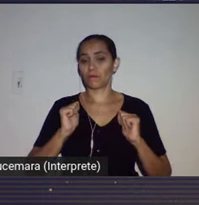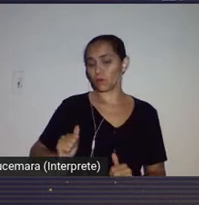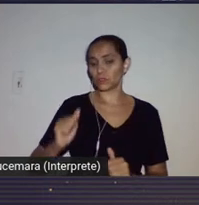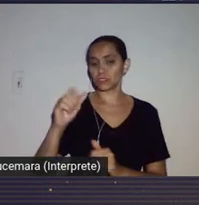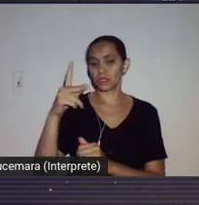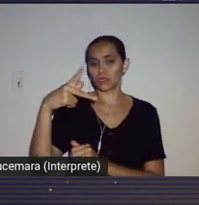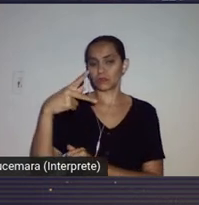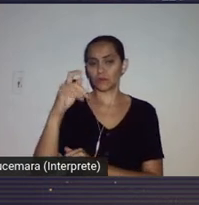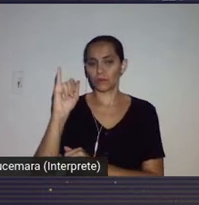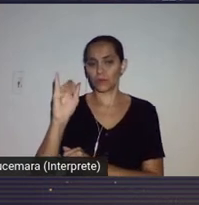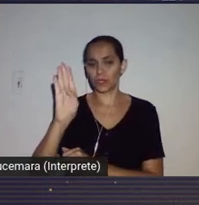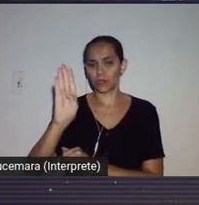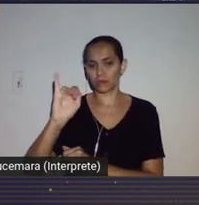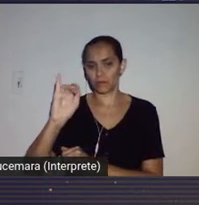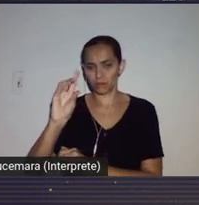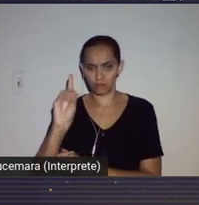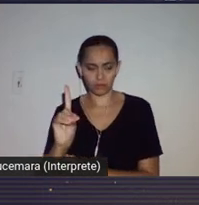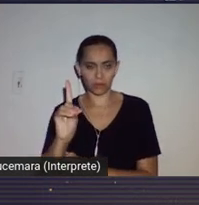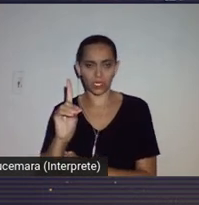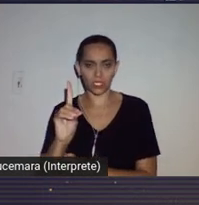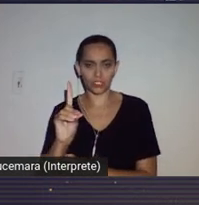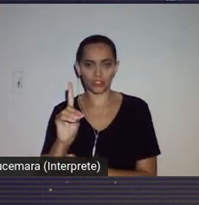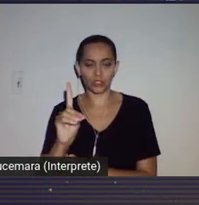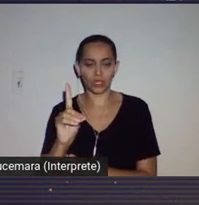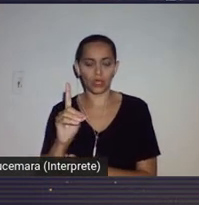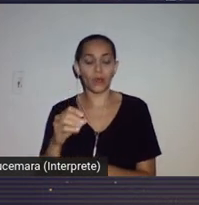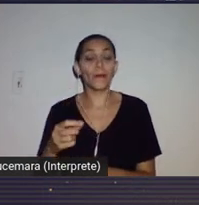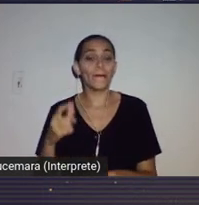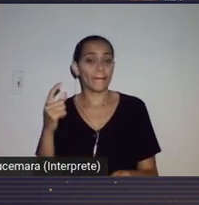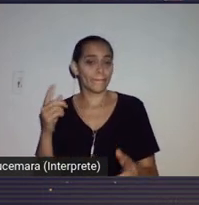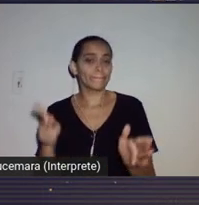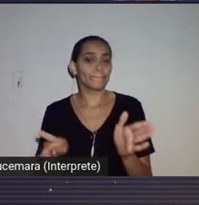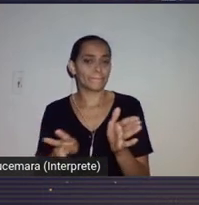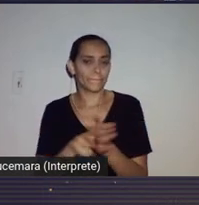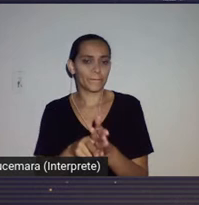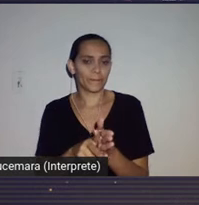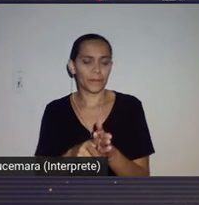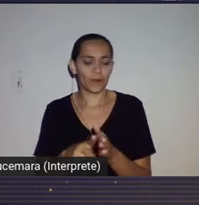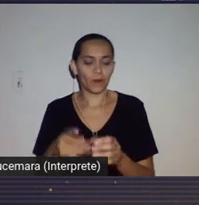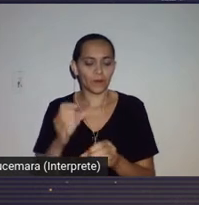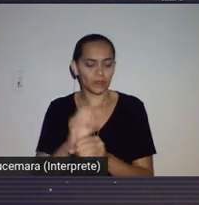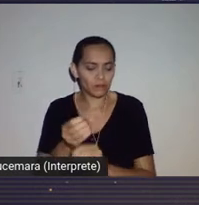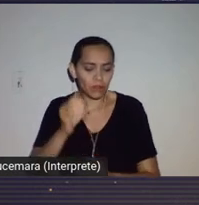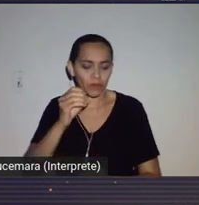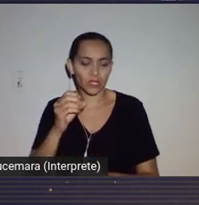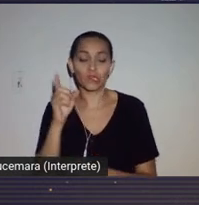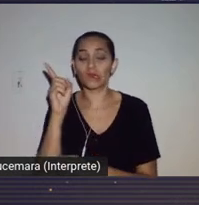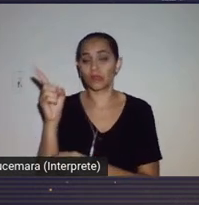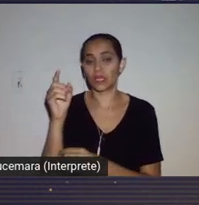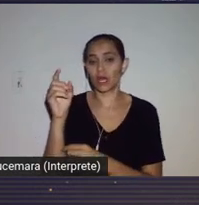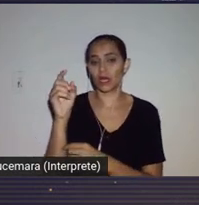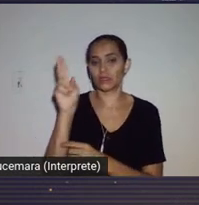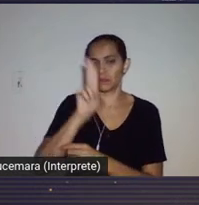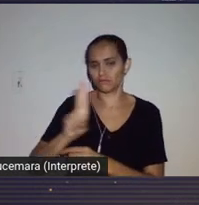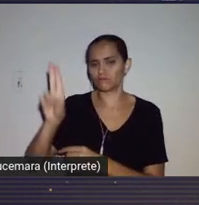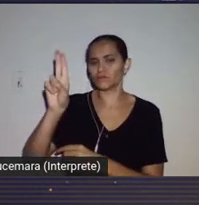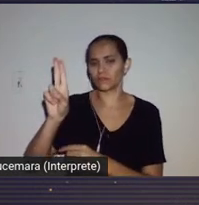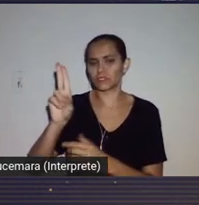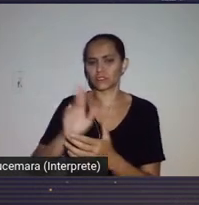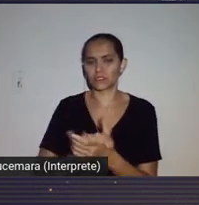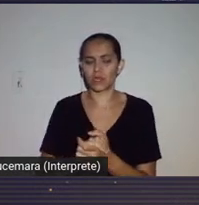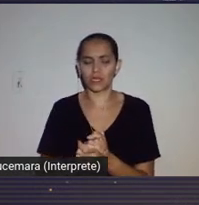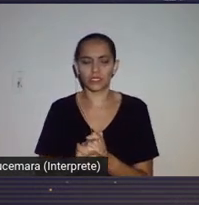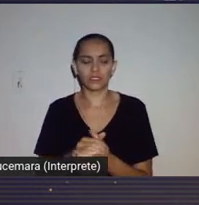no Laboratório de Sistemas Distribuídos da UFCG, onde apareceu essa oportunidade de projeto trabalhando com Big Data